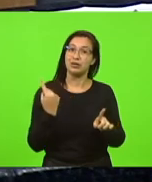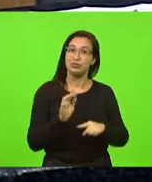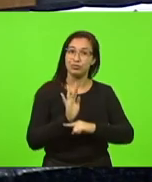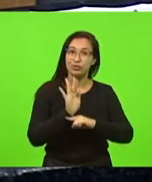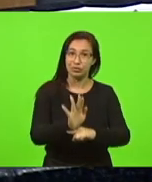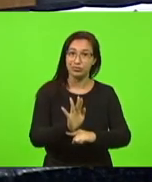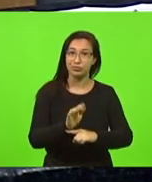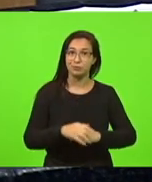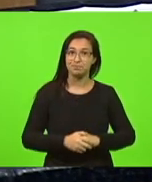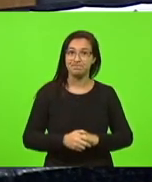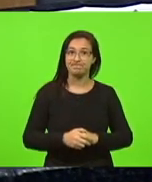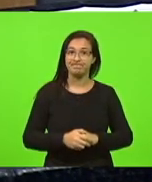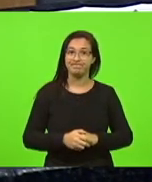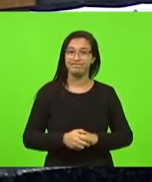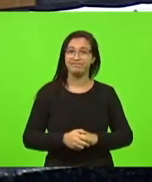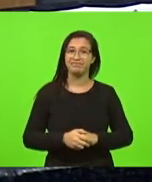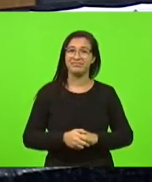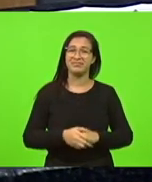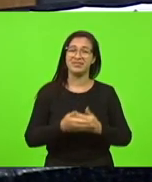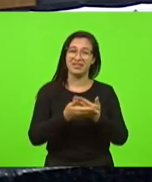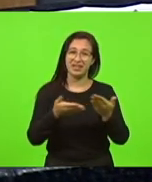que penalizou nossos profissionais.